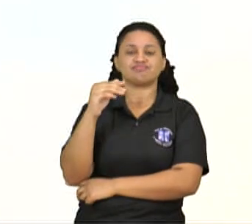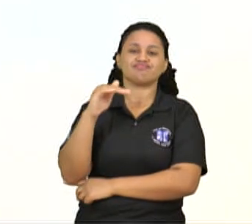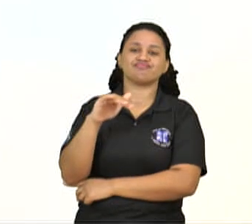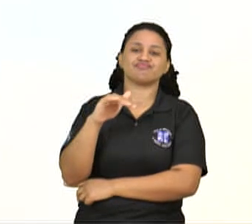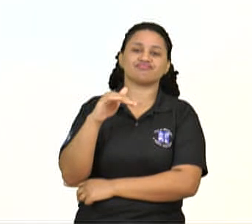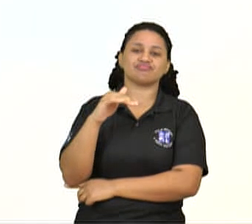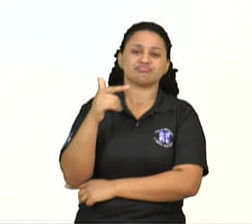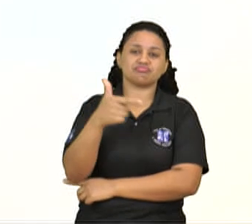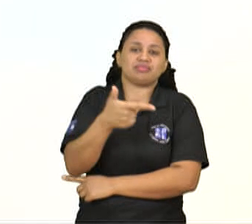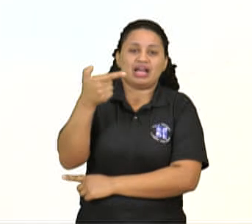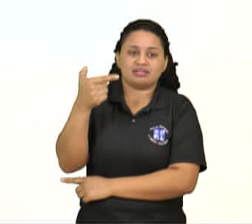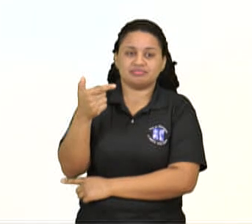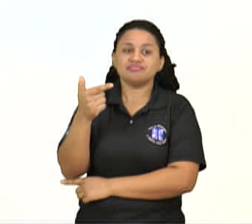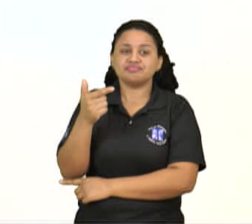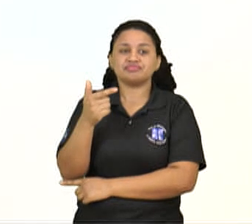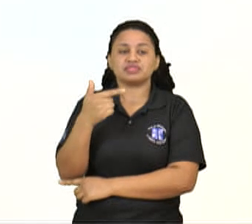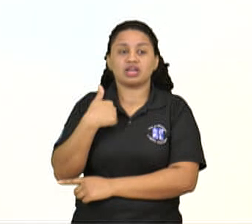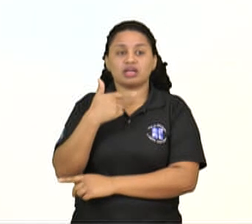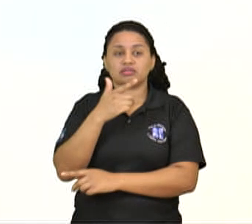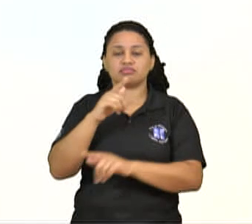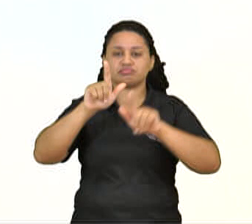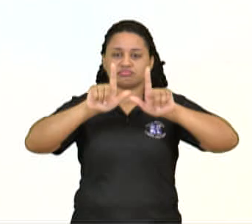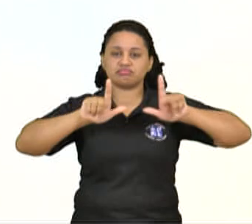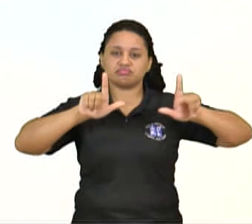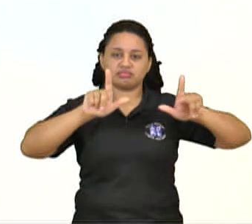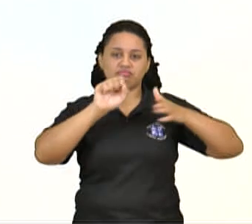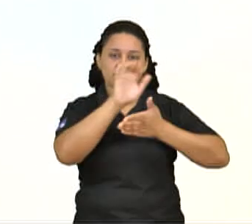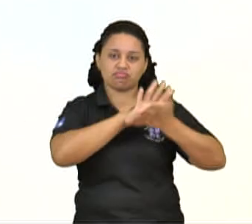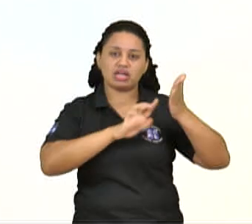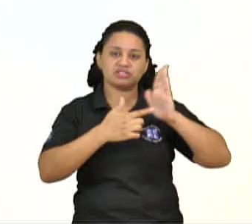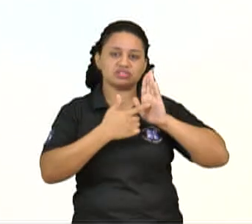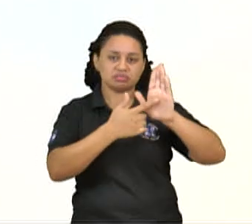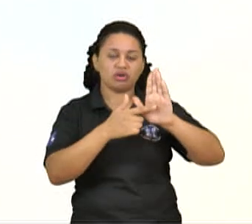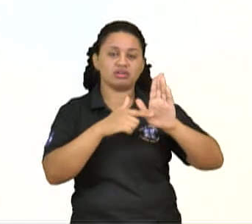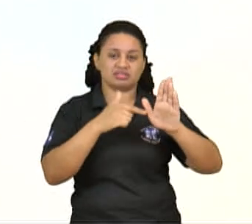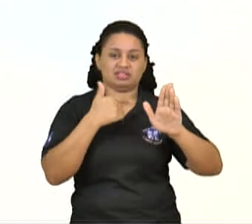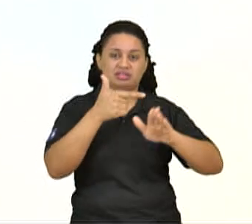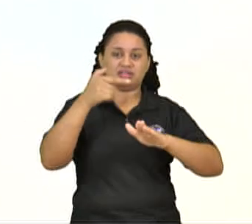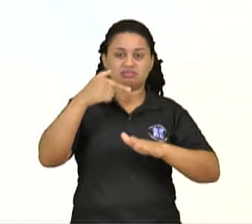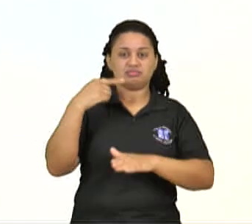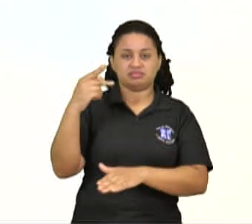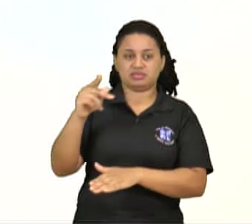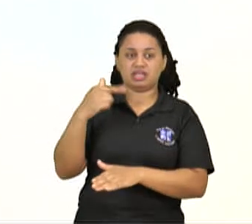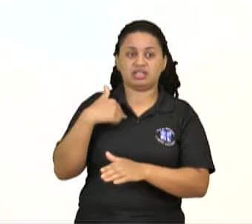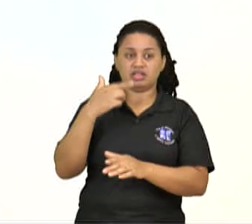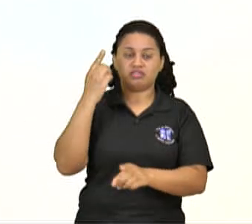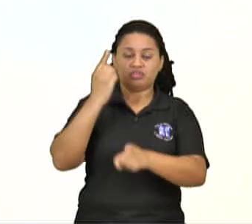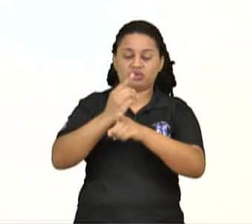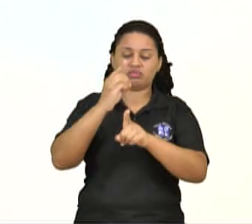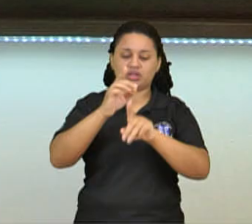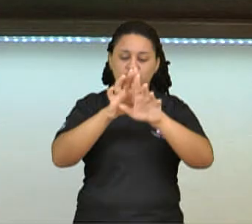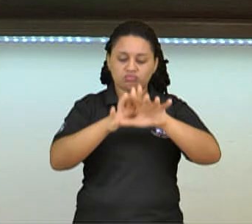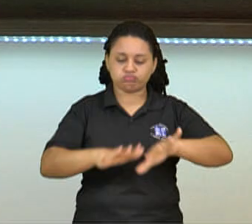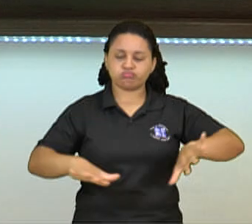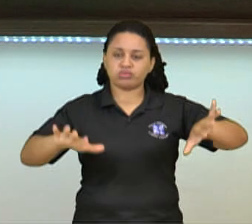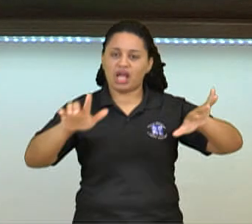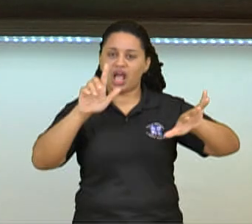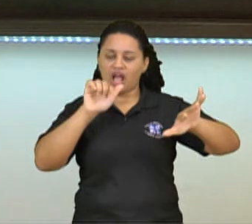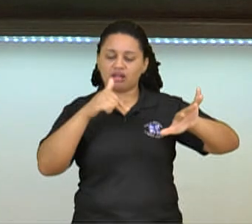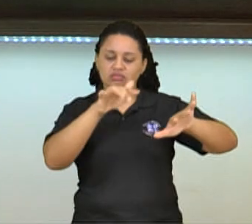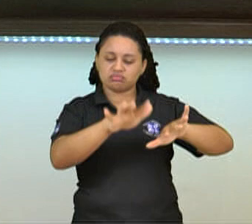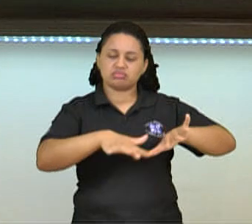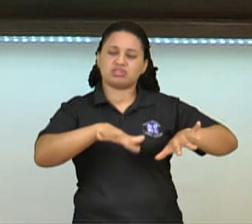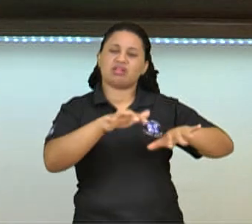que representa o assassinato de Marat, que mostra ele que foi encontrado em uma banheira todo, né,